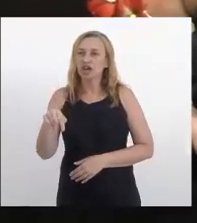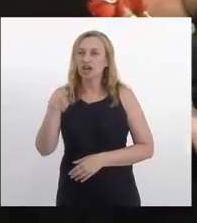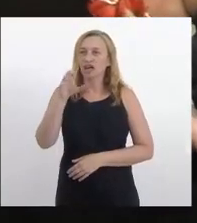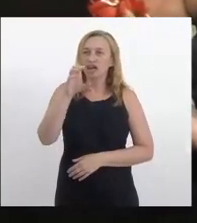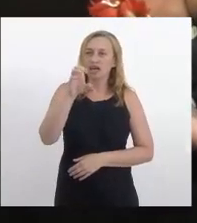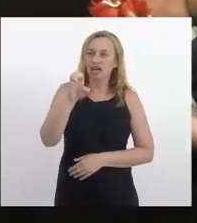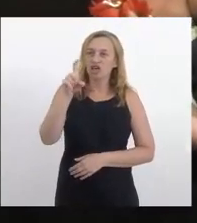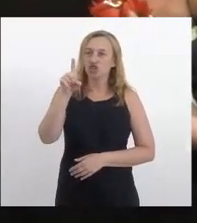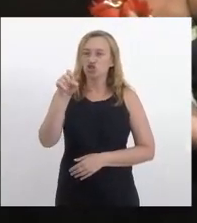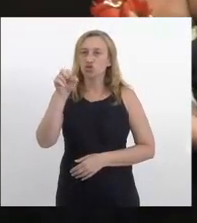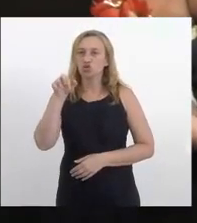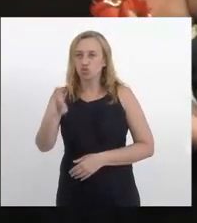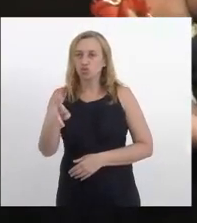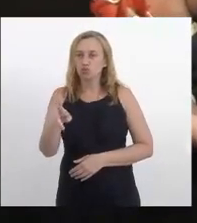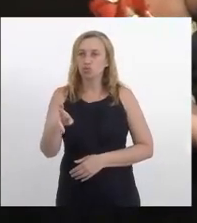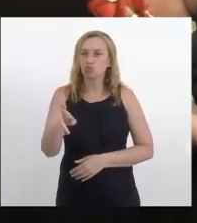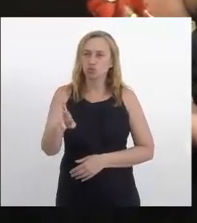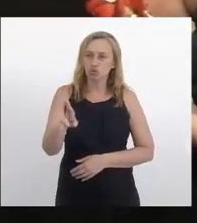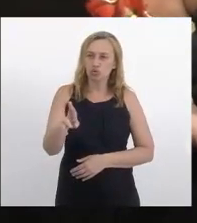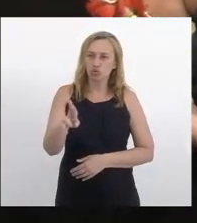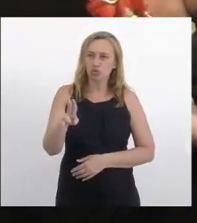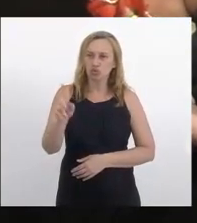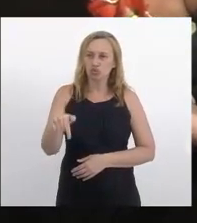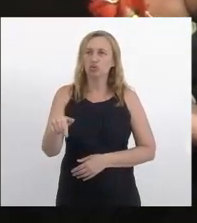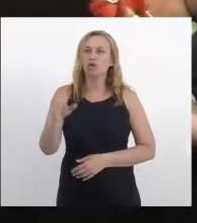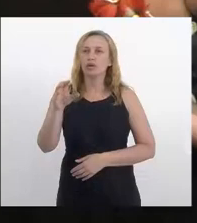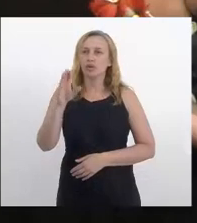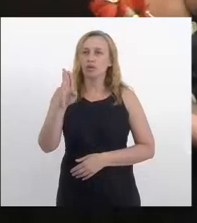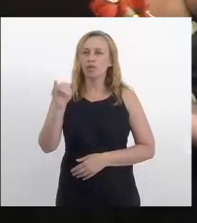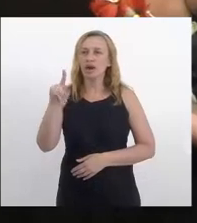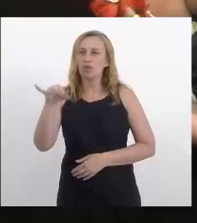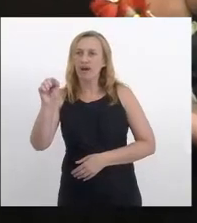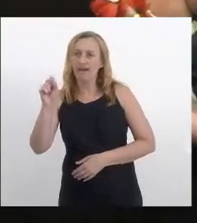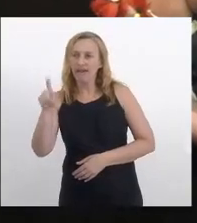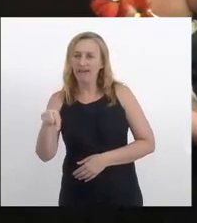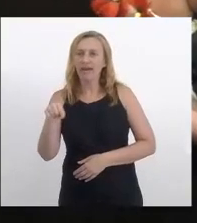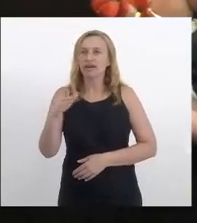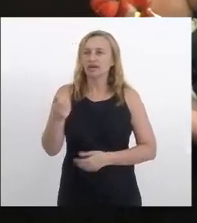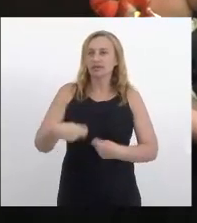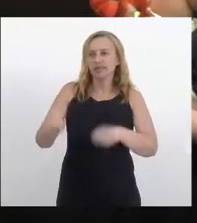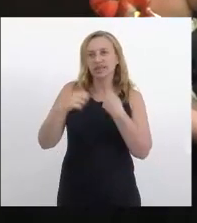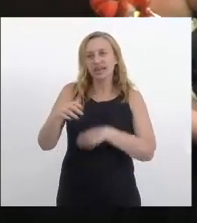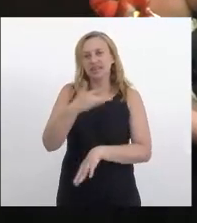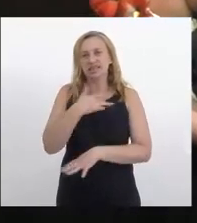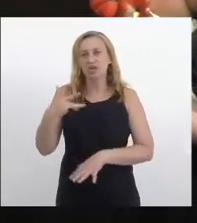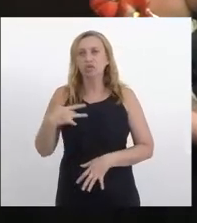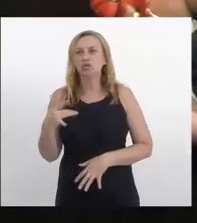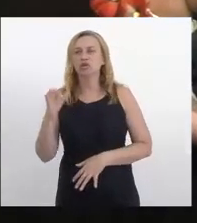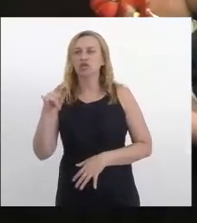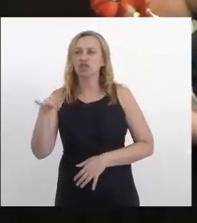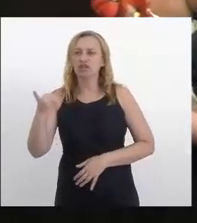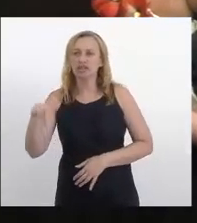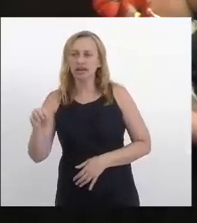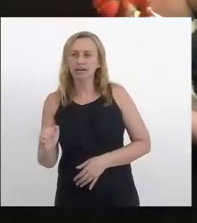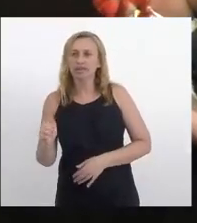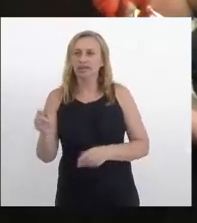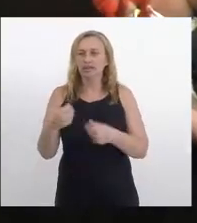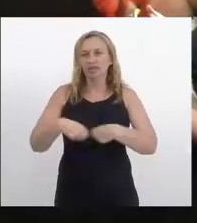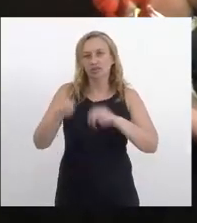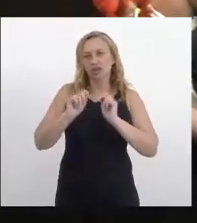me permite comunicar, ao Orixá Obaluaê, que me dá saúde, ao Orixá Oxalá, que nos guia e nos dá